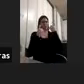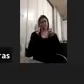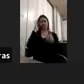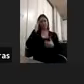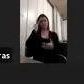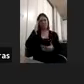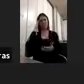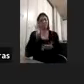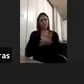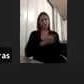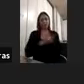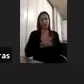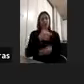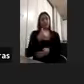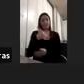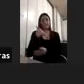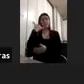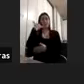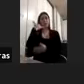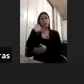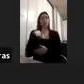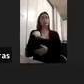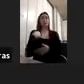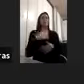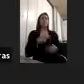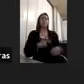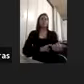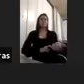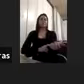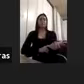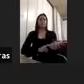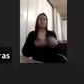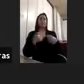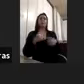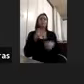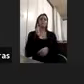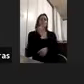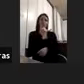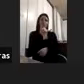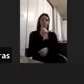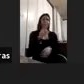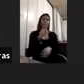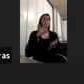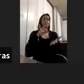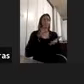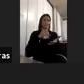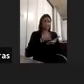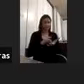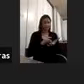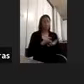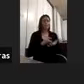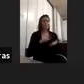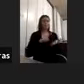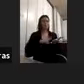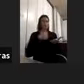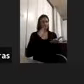ligou. Aí quando ele me ligou, eu acabei falando para ele, realmente, eu recebi agora há pouco a carta tua de